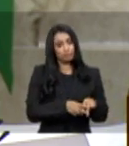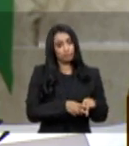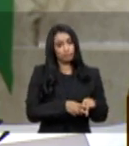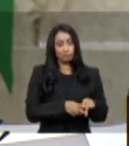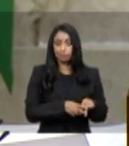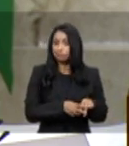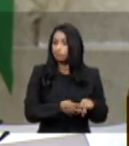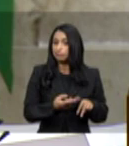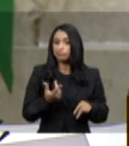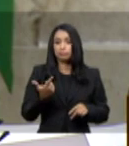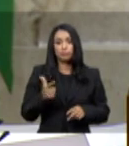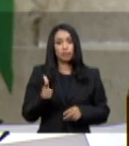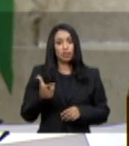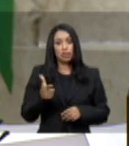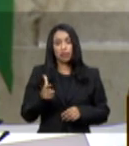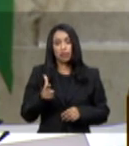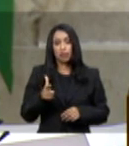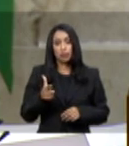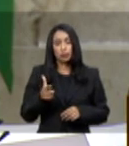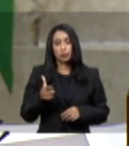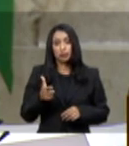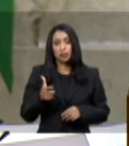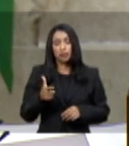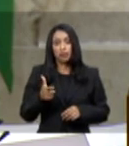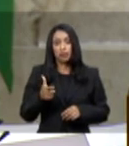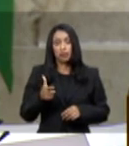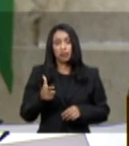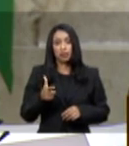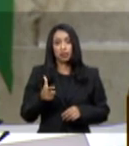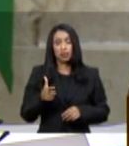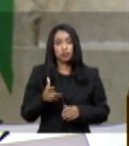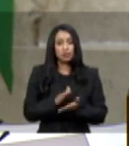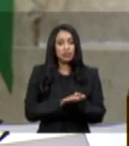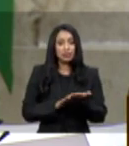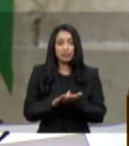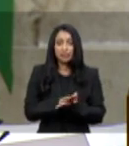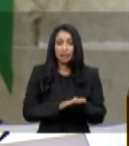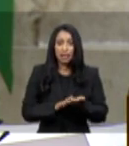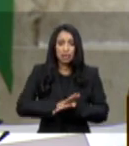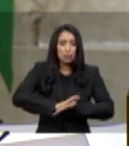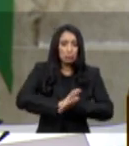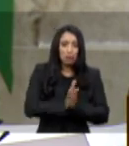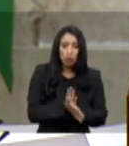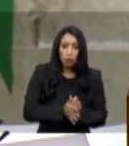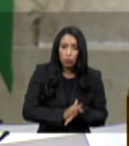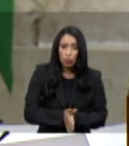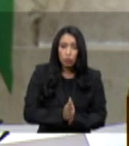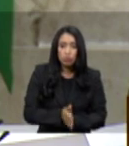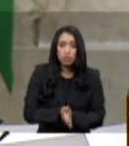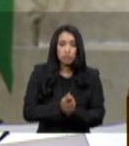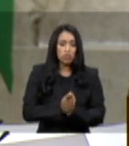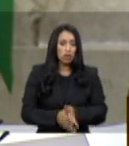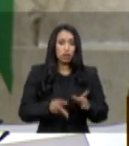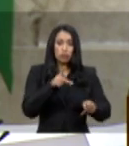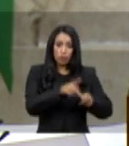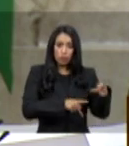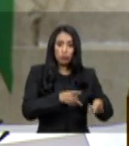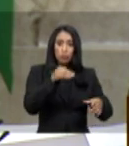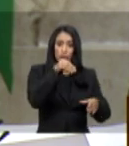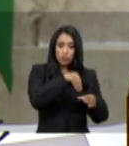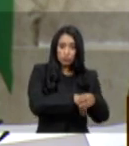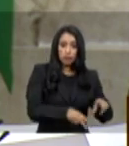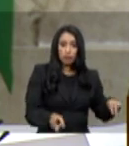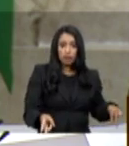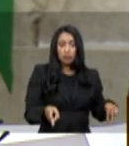não tenho a menor a menor a menor antipatia ou preconceito com população carcerária